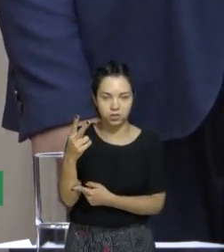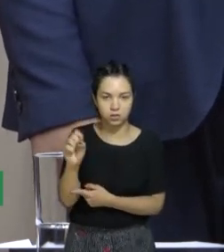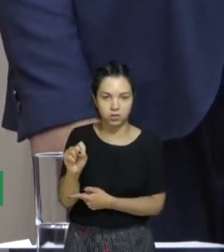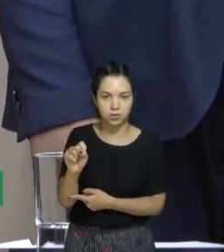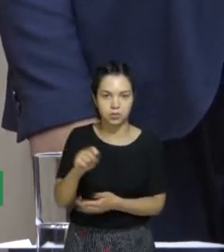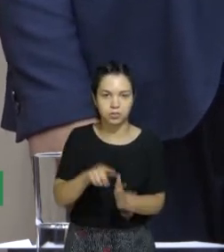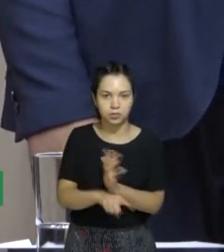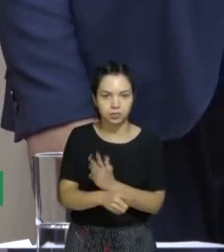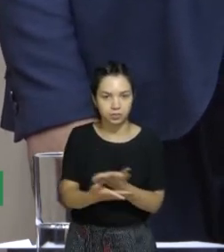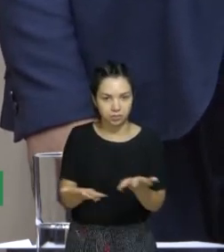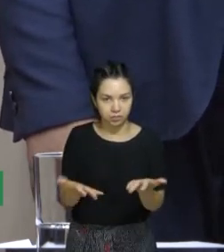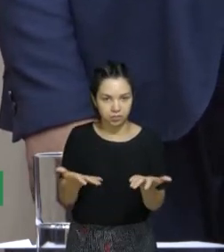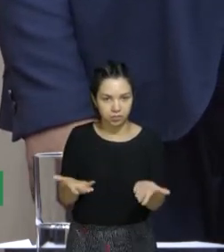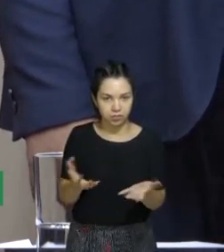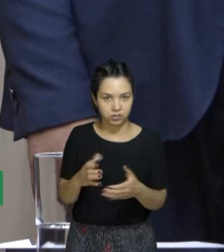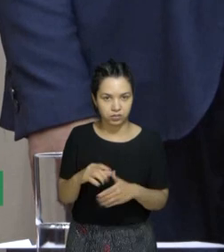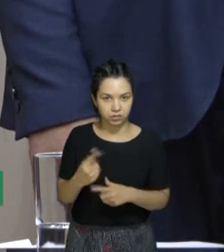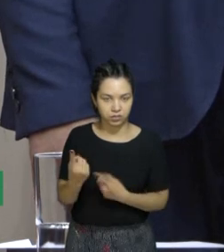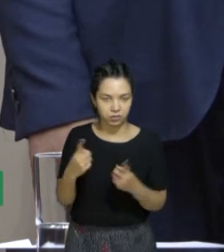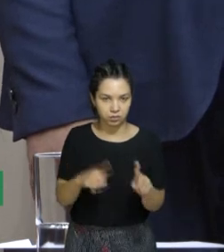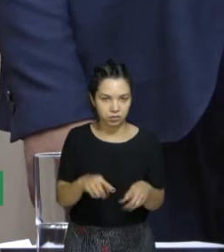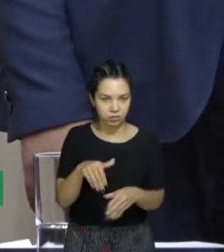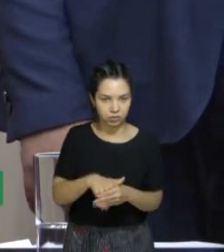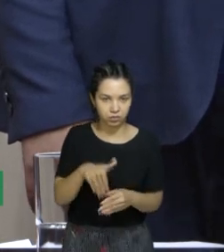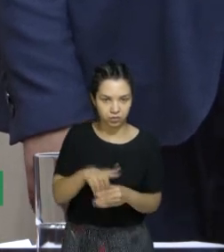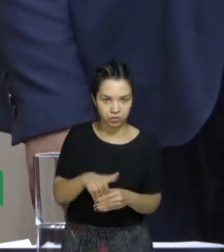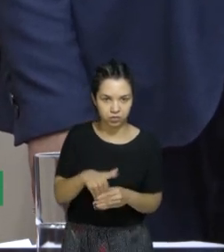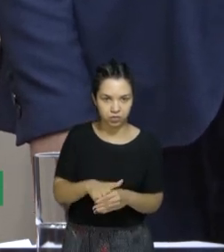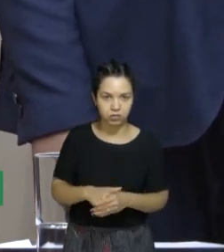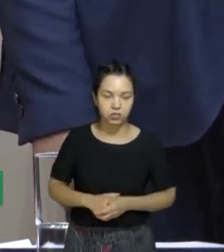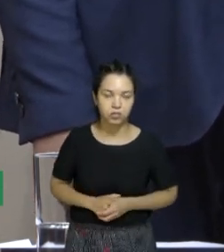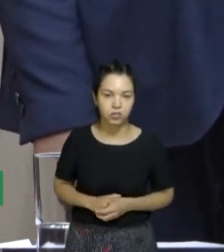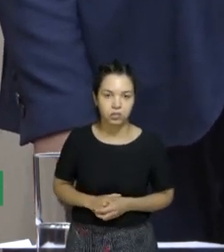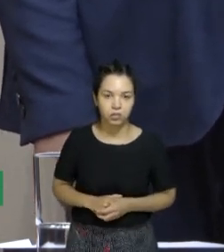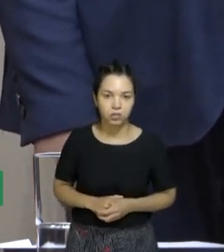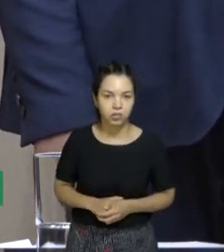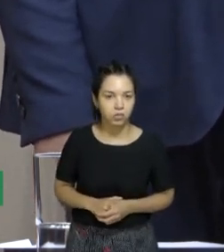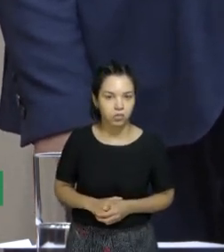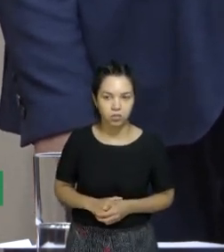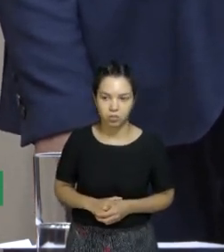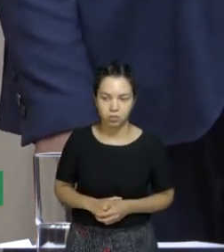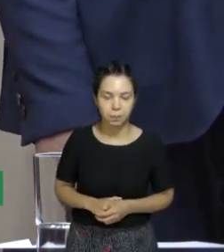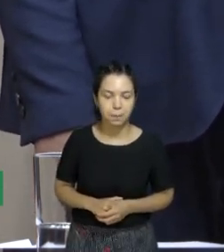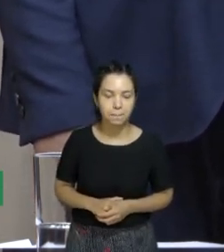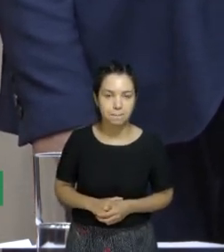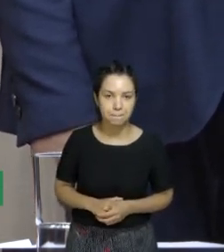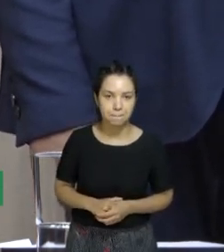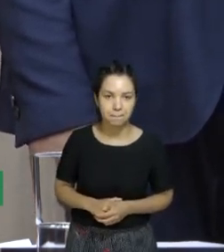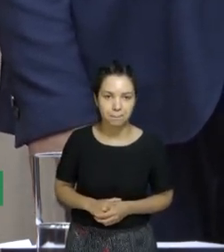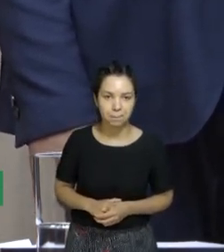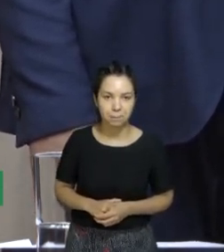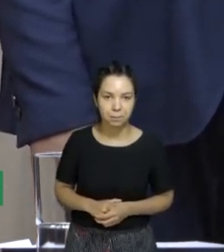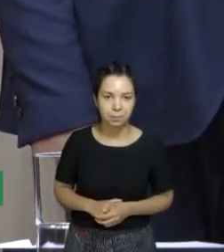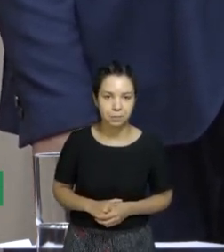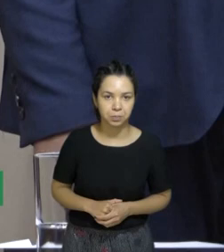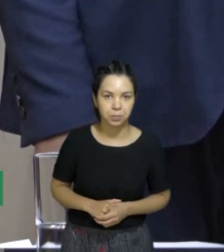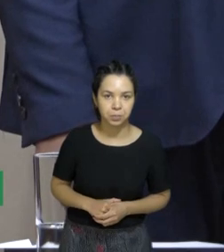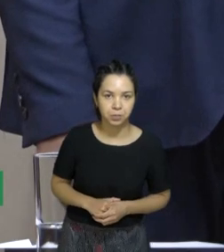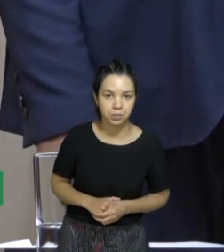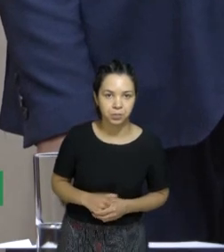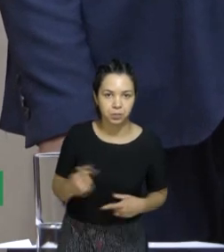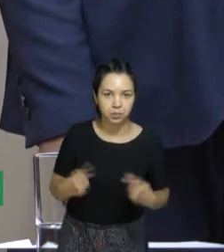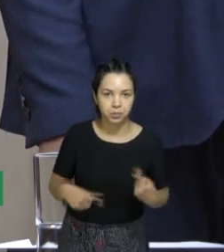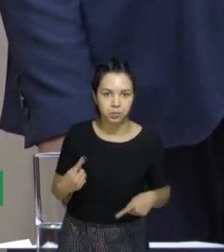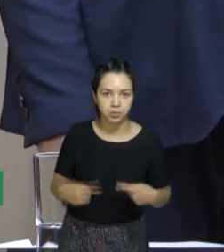Consulto, senhores líderes, se alguém tem alguma objeção em votarmos extra pauta. Não havendo nenhuma objeção, em